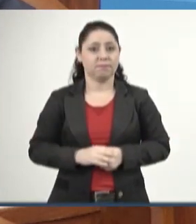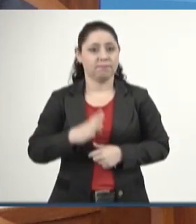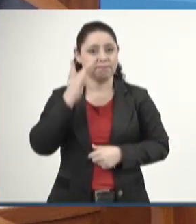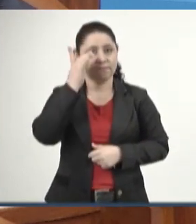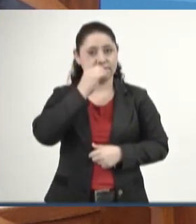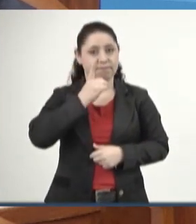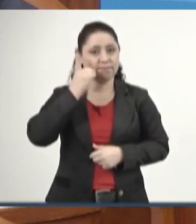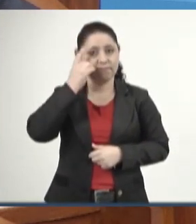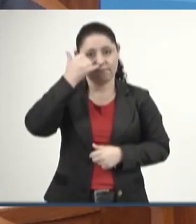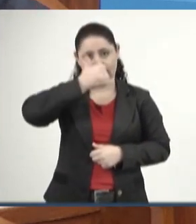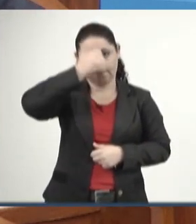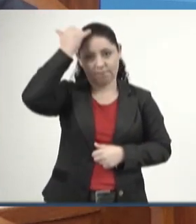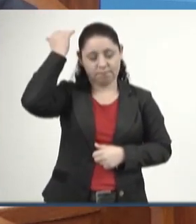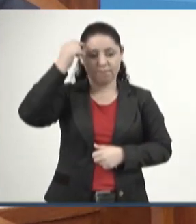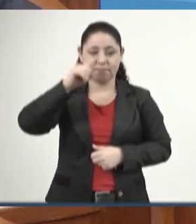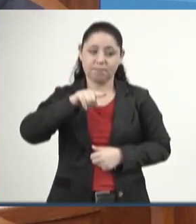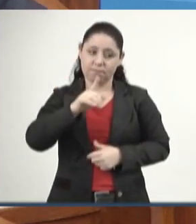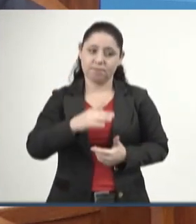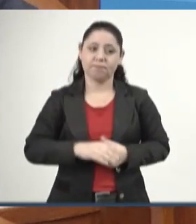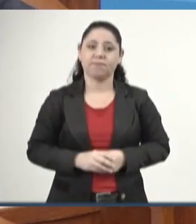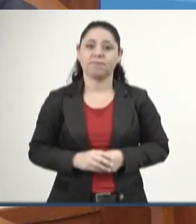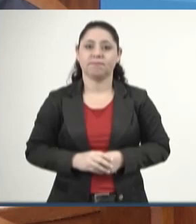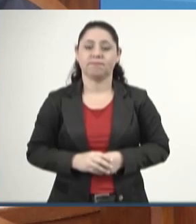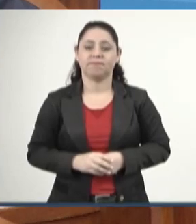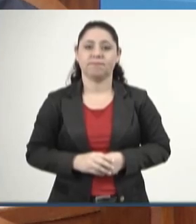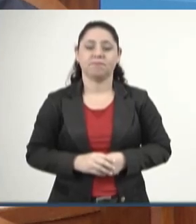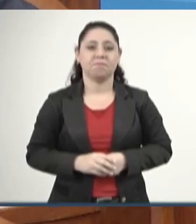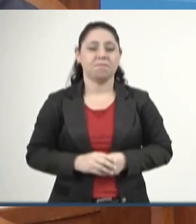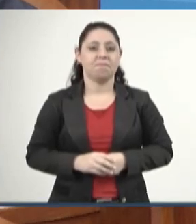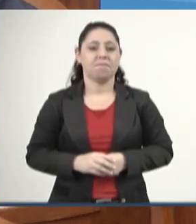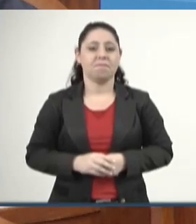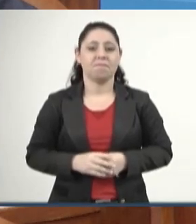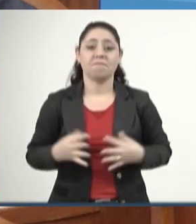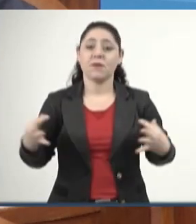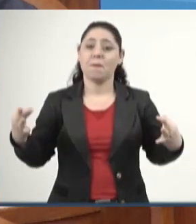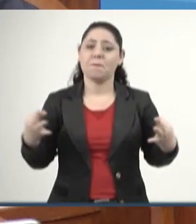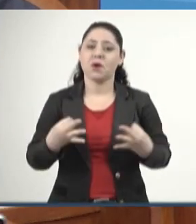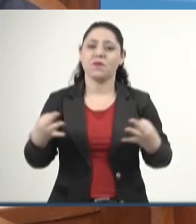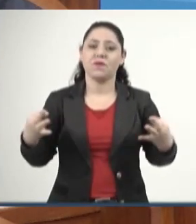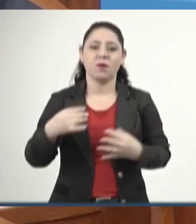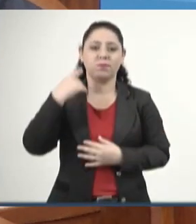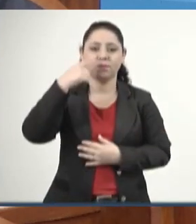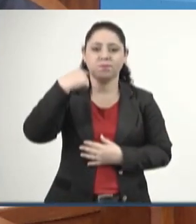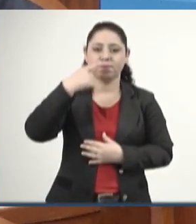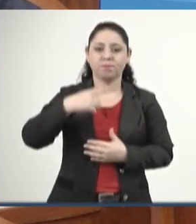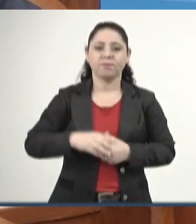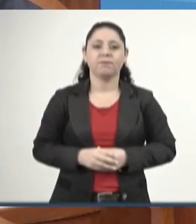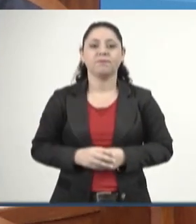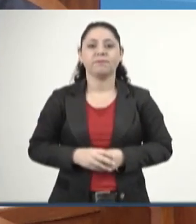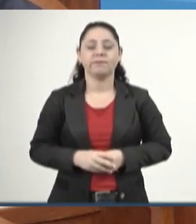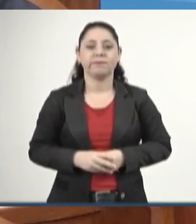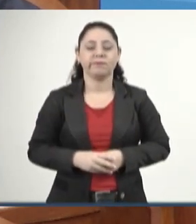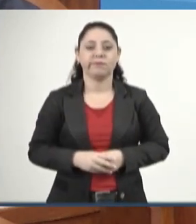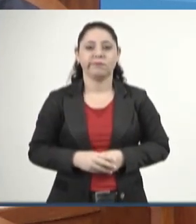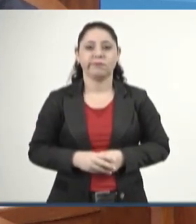Deputado Júnior Mock, Vossa Excelência, que é um excelente advogado,